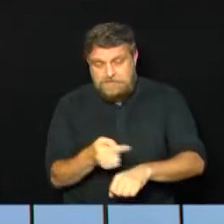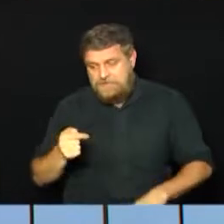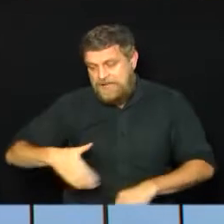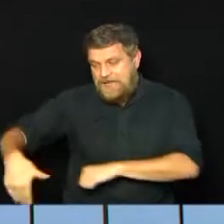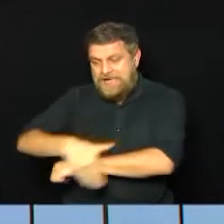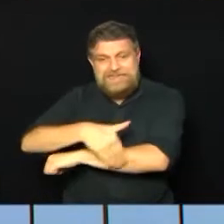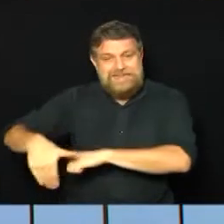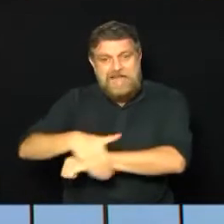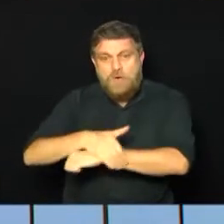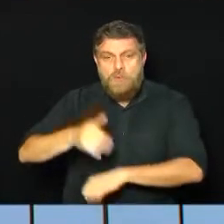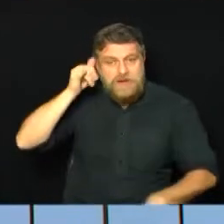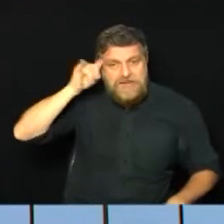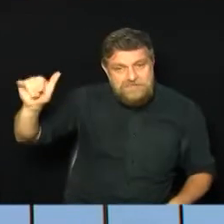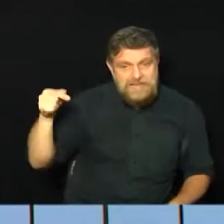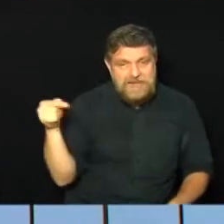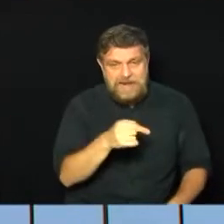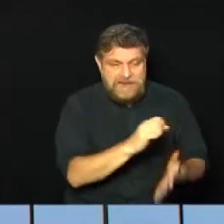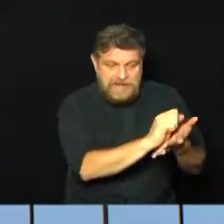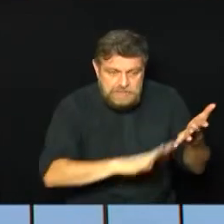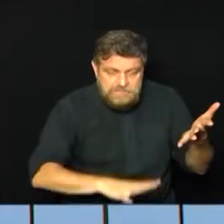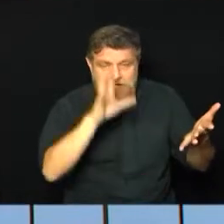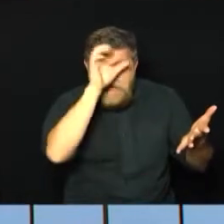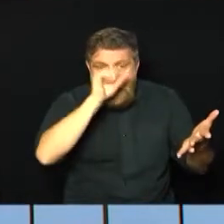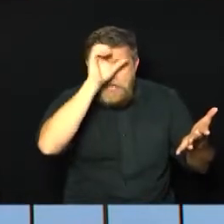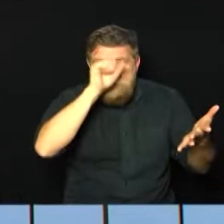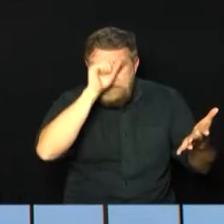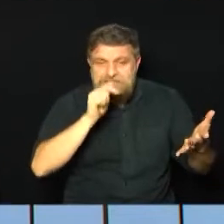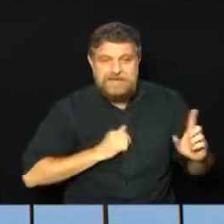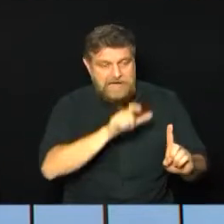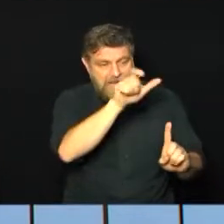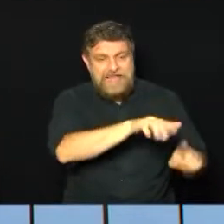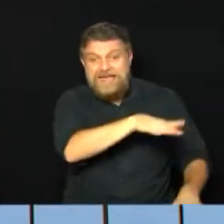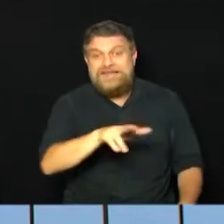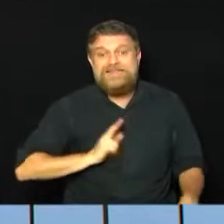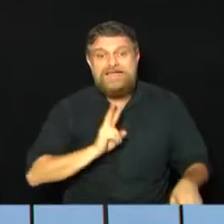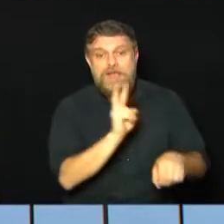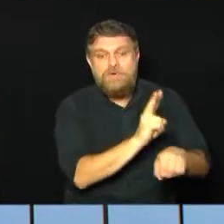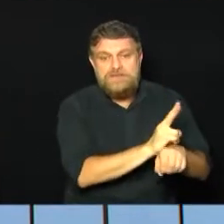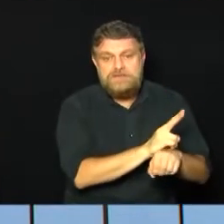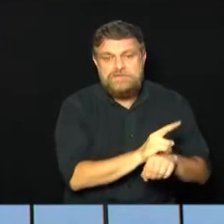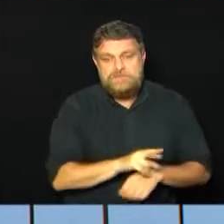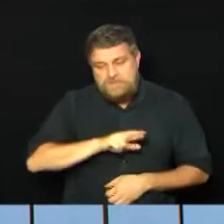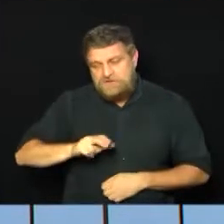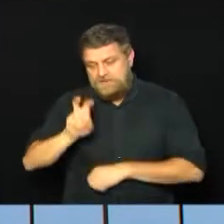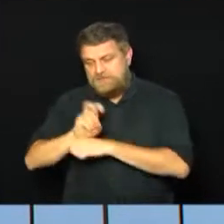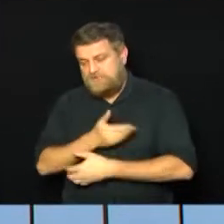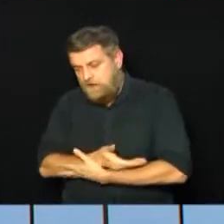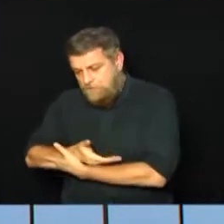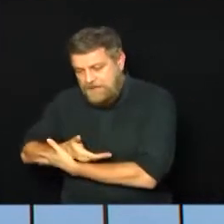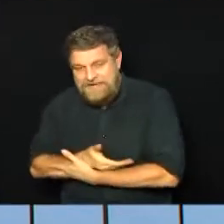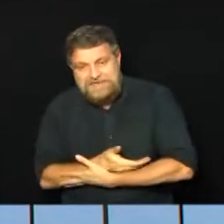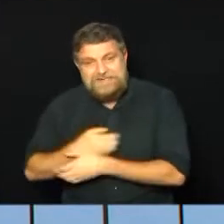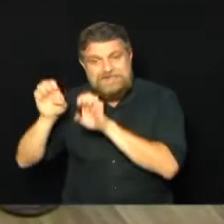rua, para elas aprendam algumas atividades, para que elas tenham uns cuidados, diferentemente da creche, que precisa ter toda essa estrutura